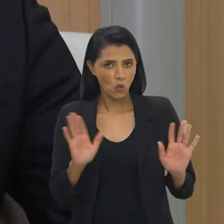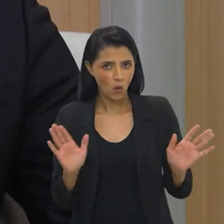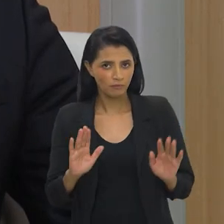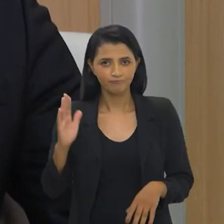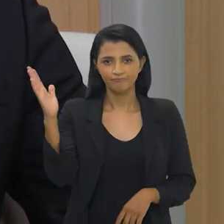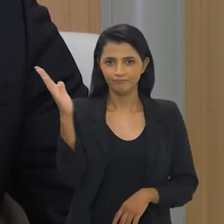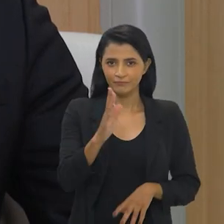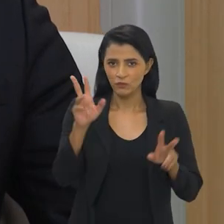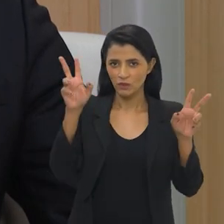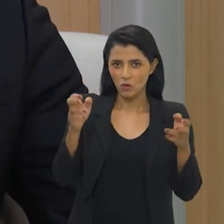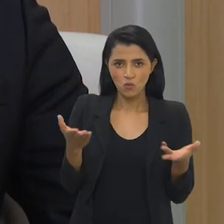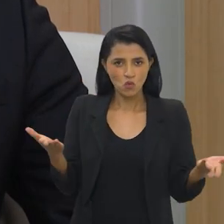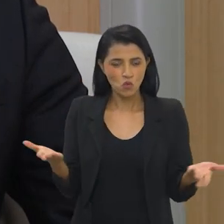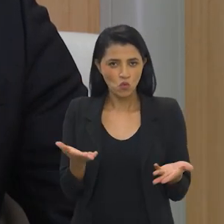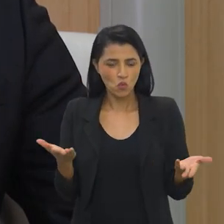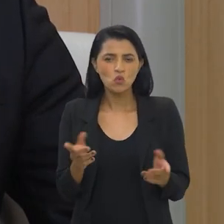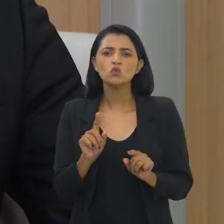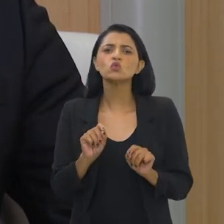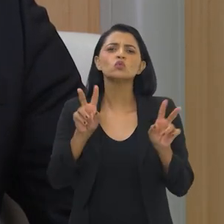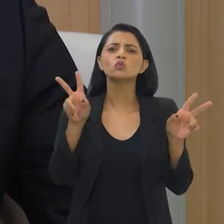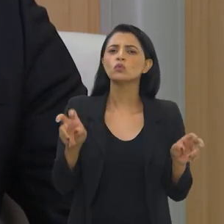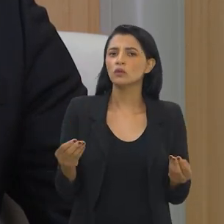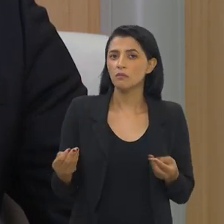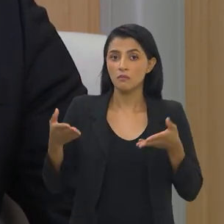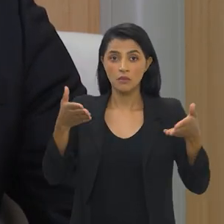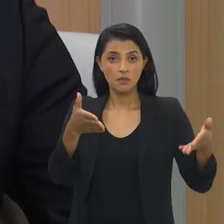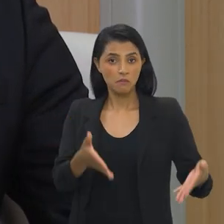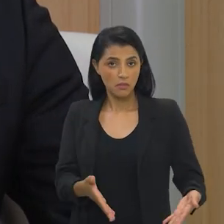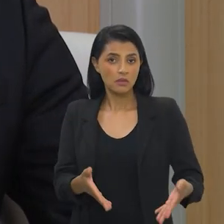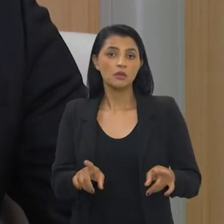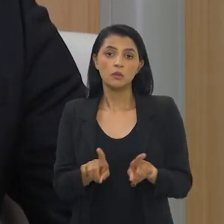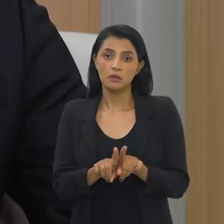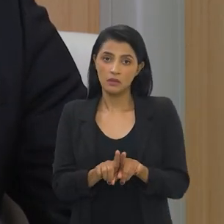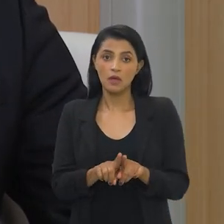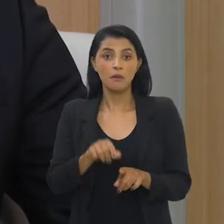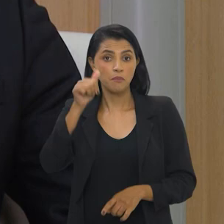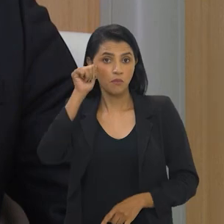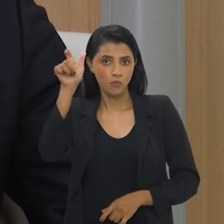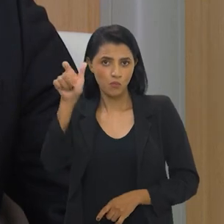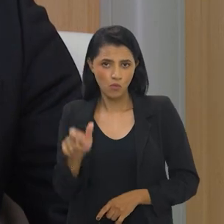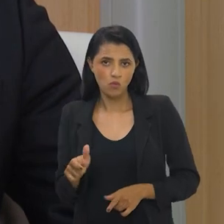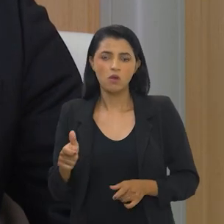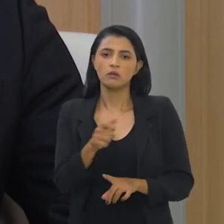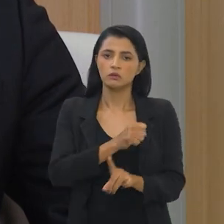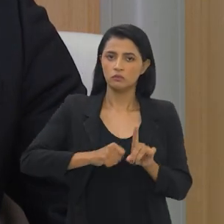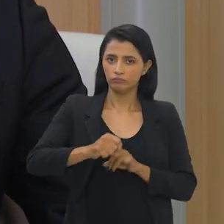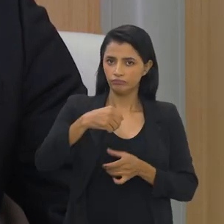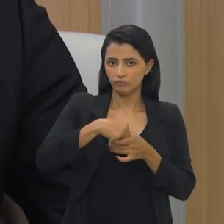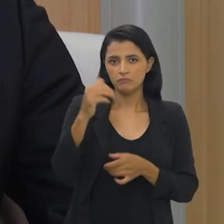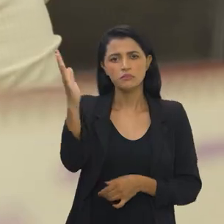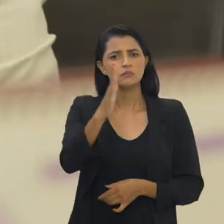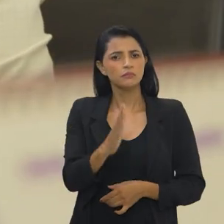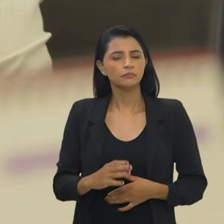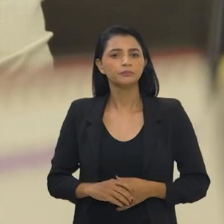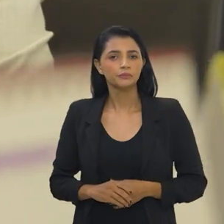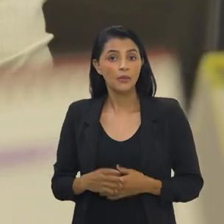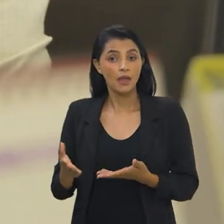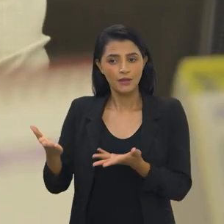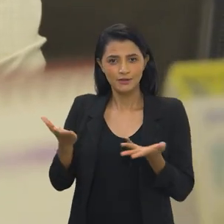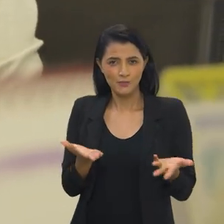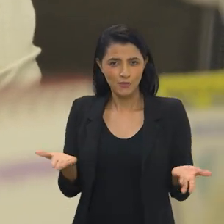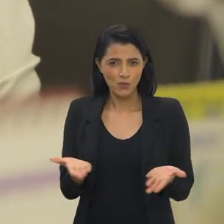Olá o Brasil em Pauta Está no Ar com o tema da participação e presença da mulher na sociedade brasileira